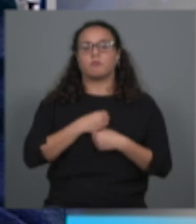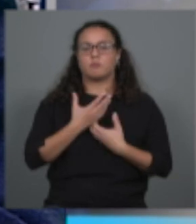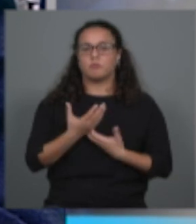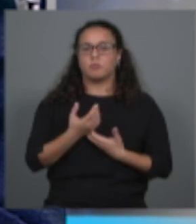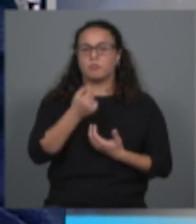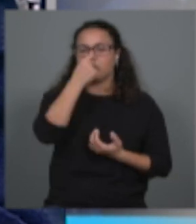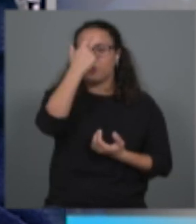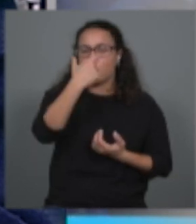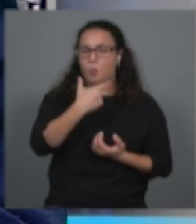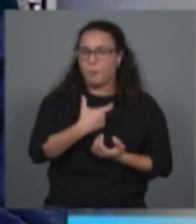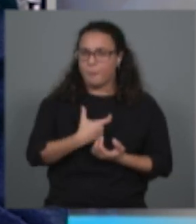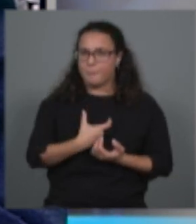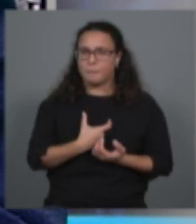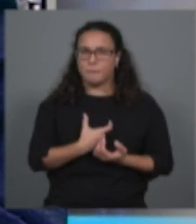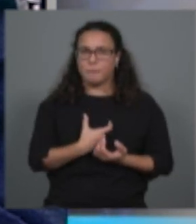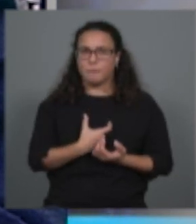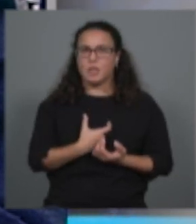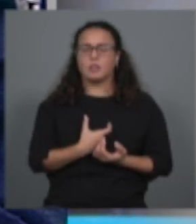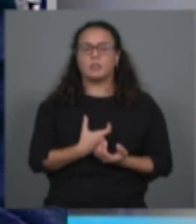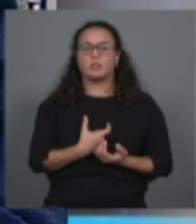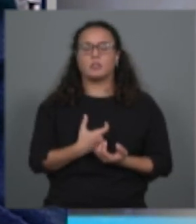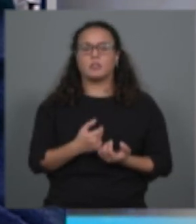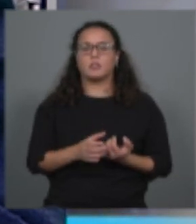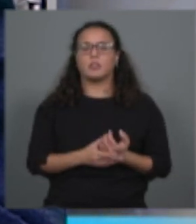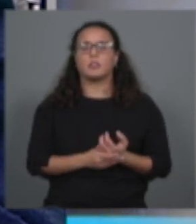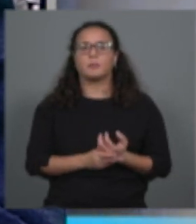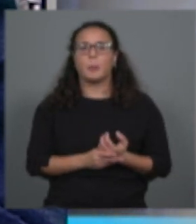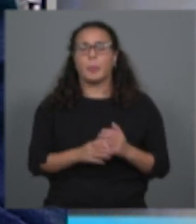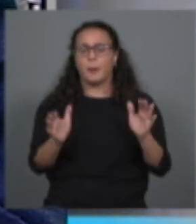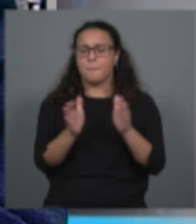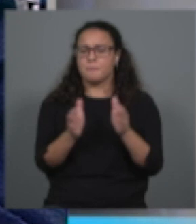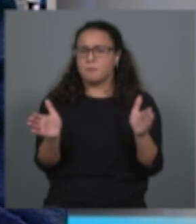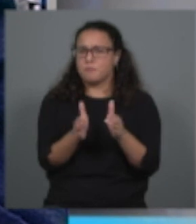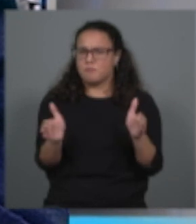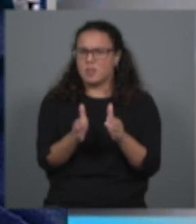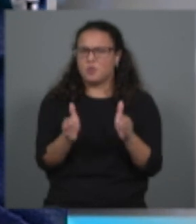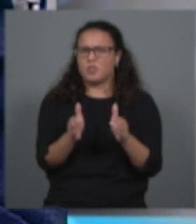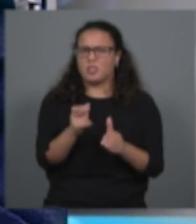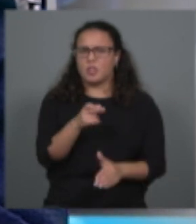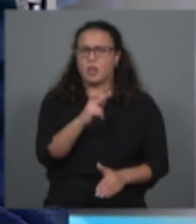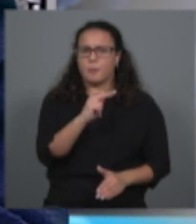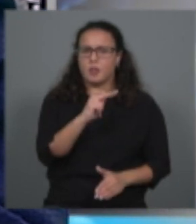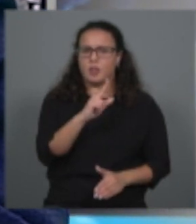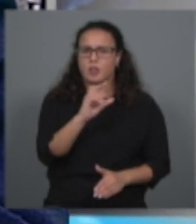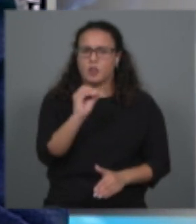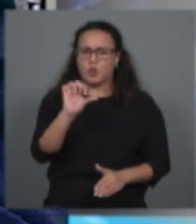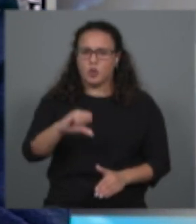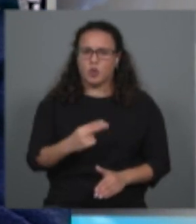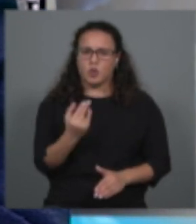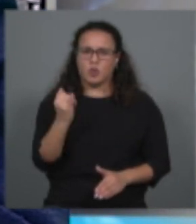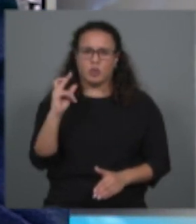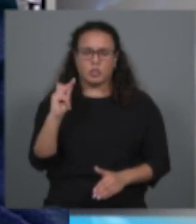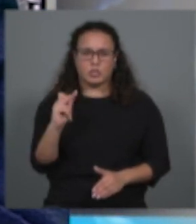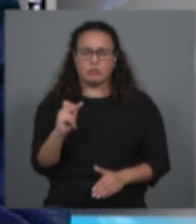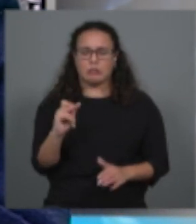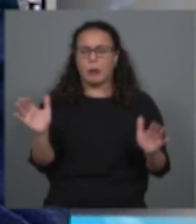muita, não sei que percentagem, mas a grande maioria da paróquia são africanos, também